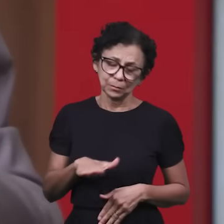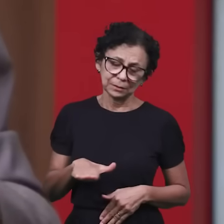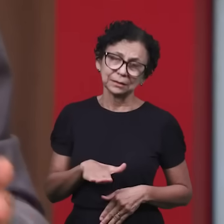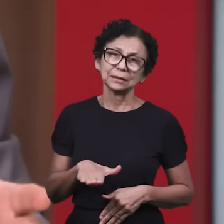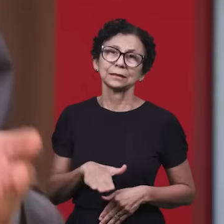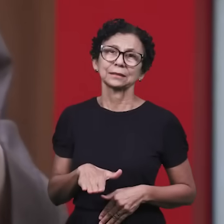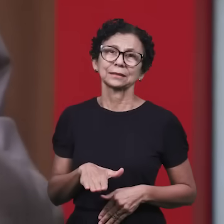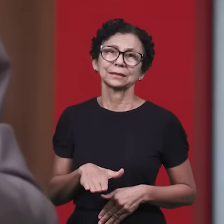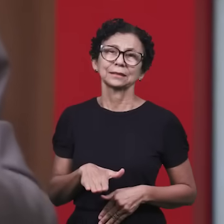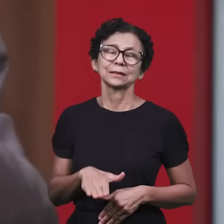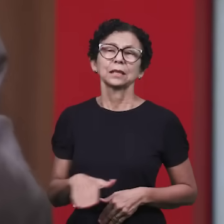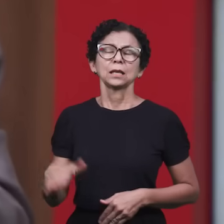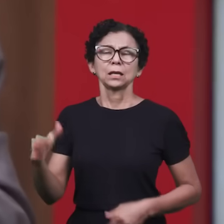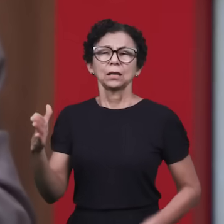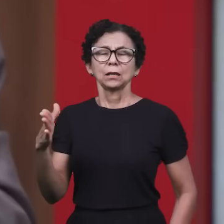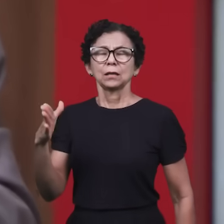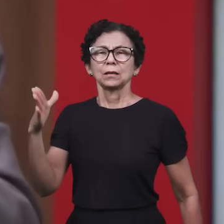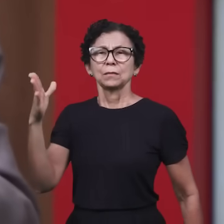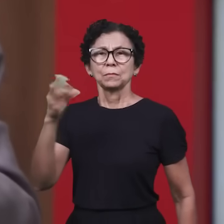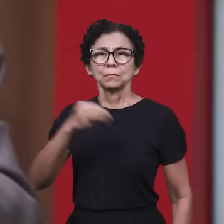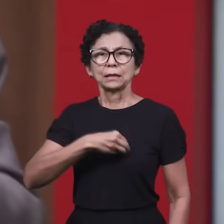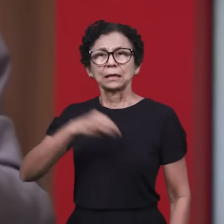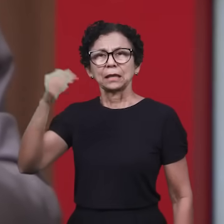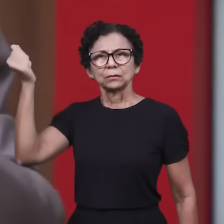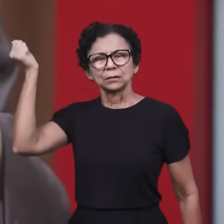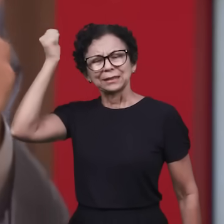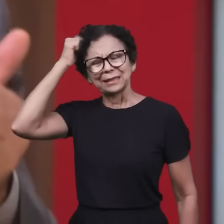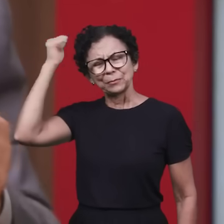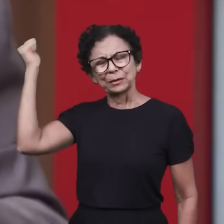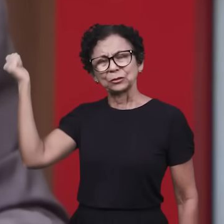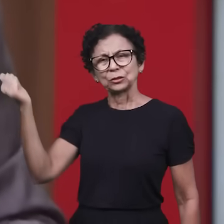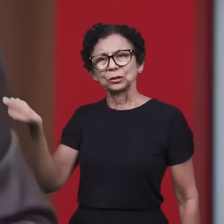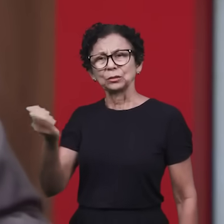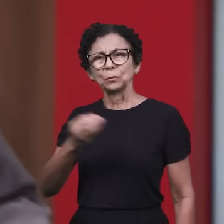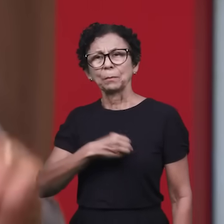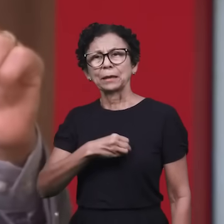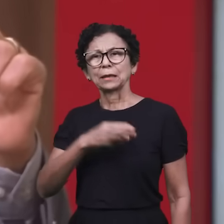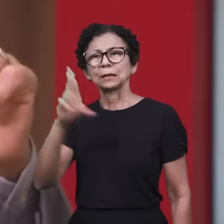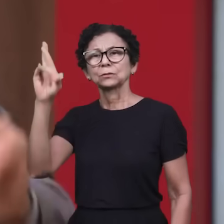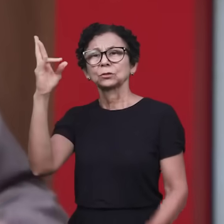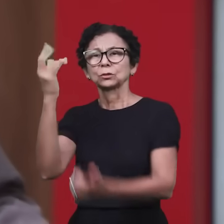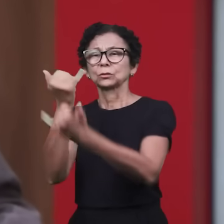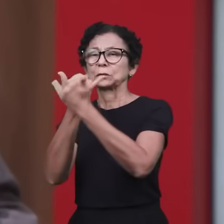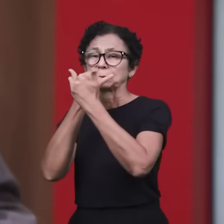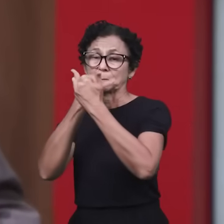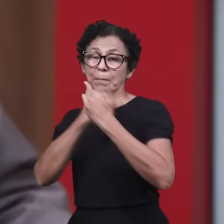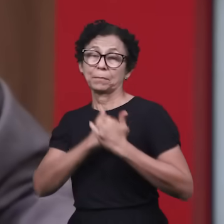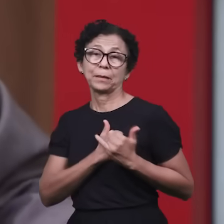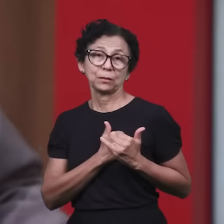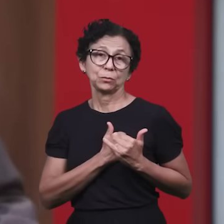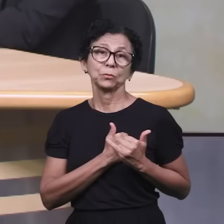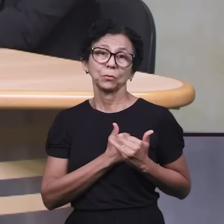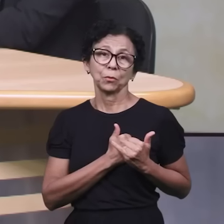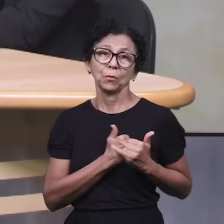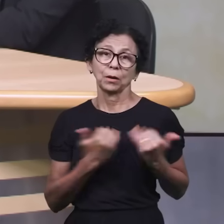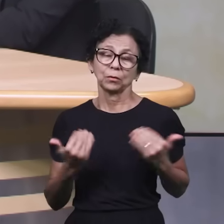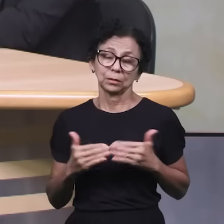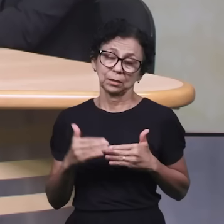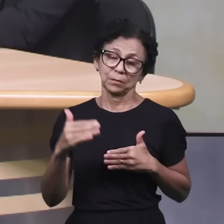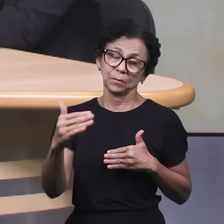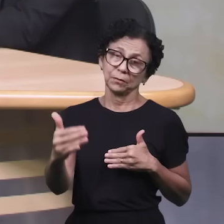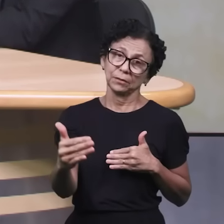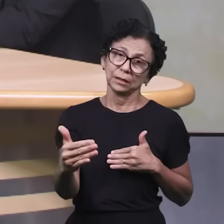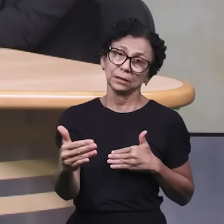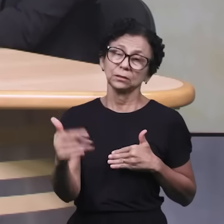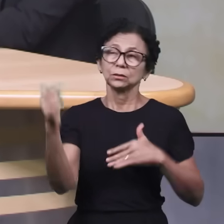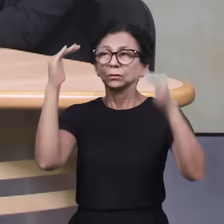nenhum sentido o batismo de criança, porque elas não têm a consciência do pecado ainda. Então, os irmãos que estão nos vendo, né?